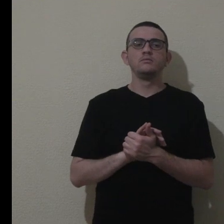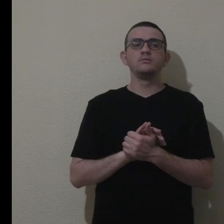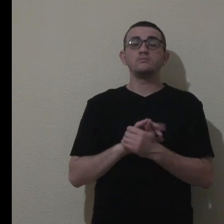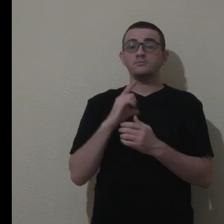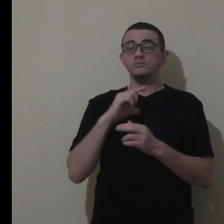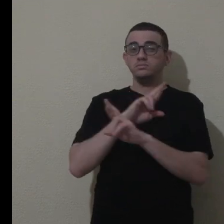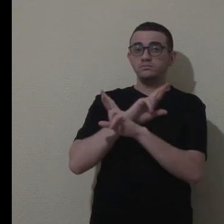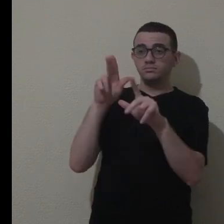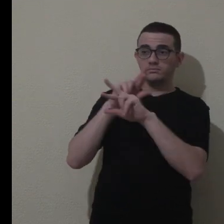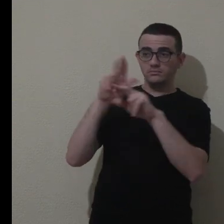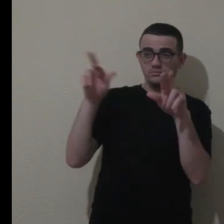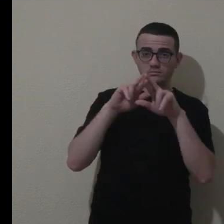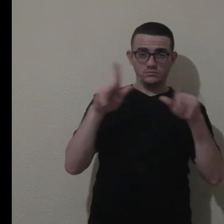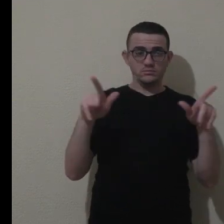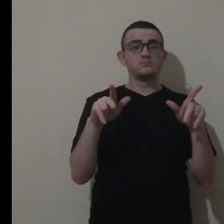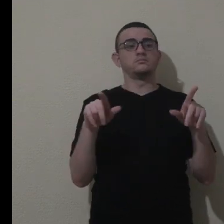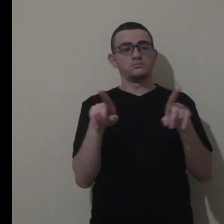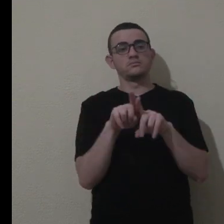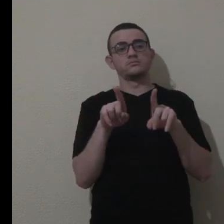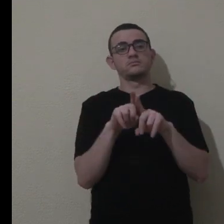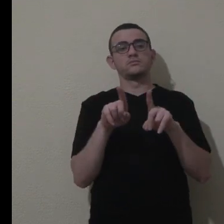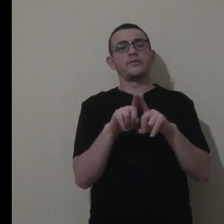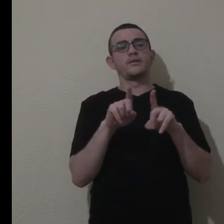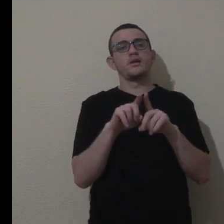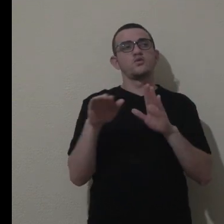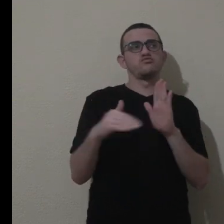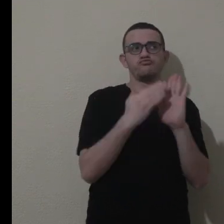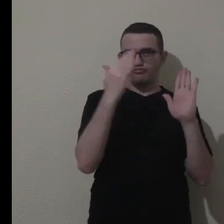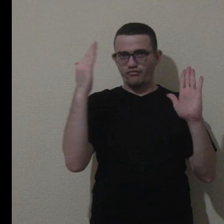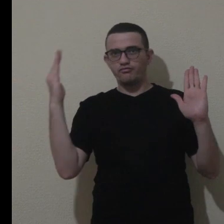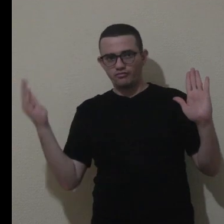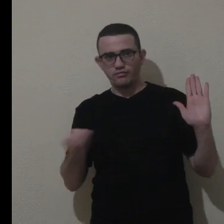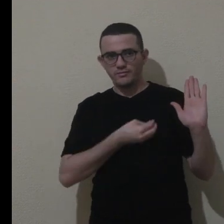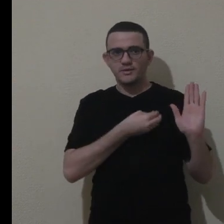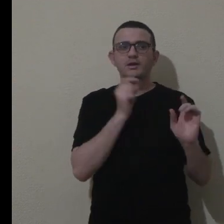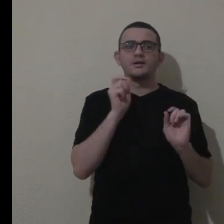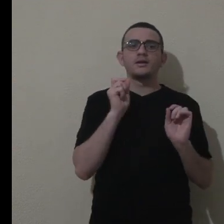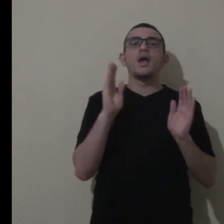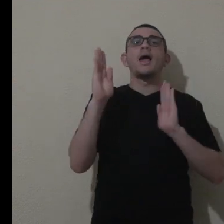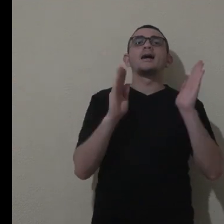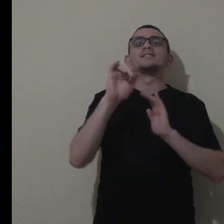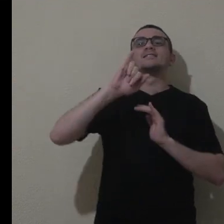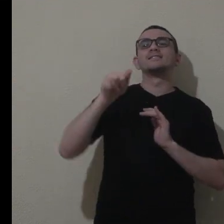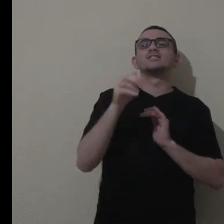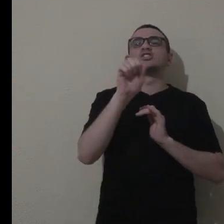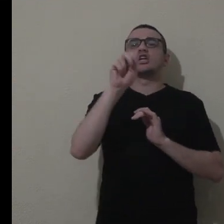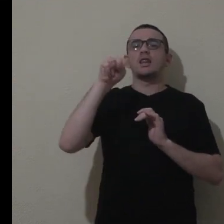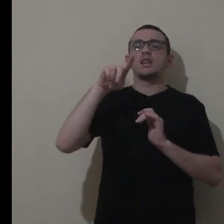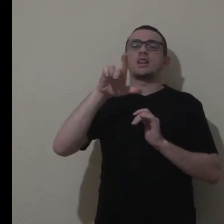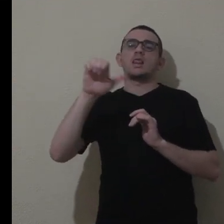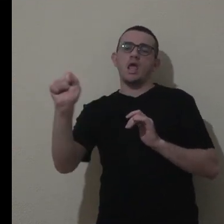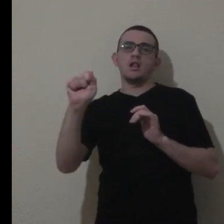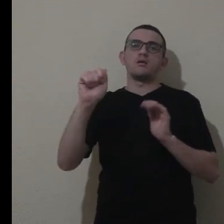Tem diferenças muito grandes, né, ao longo desse período, e que a gente chama de janelas.